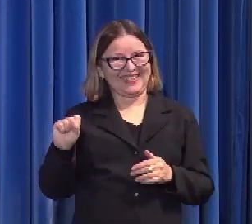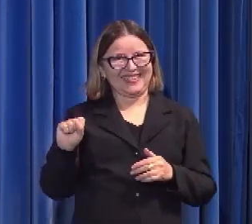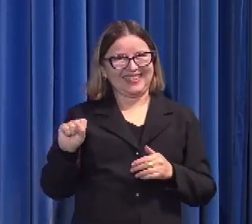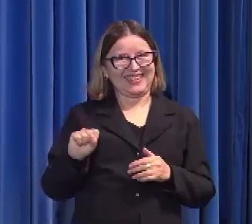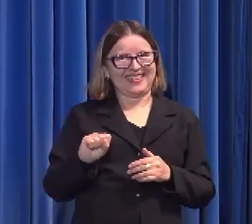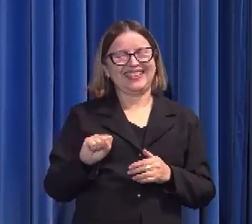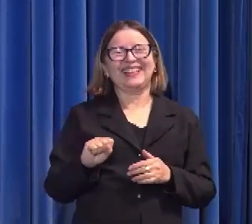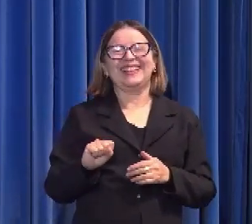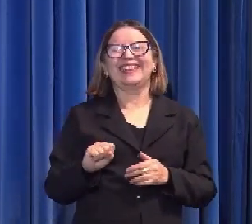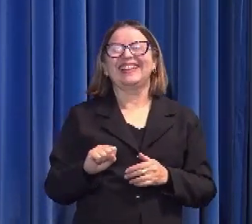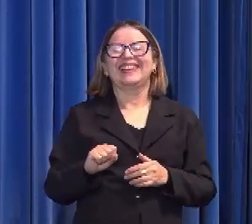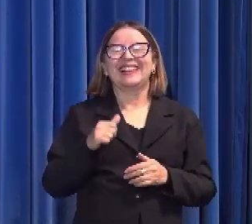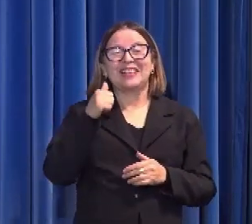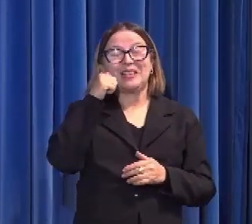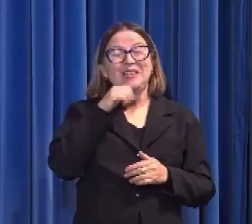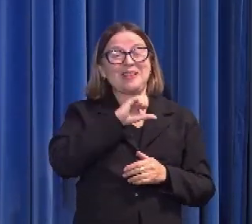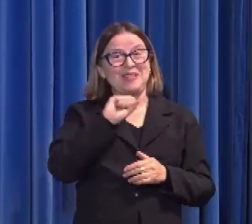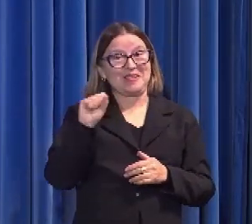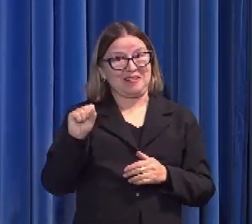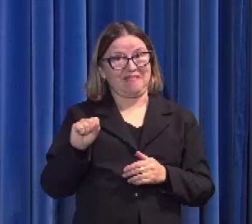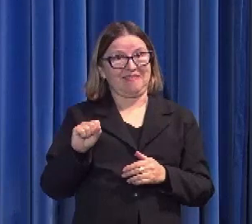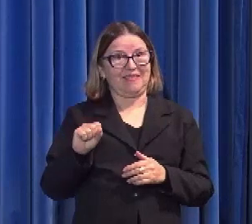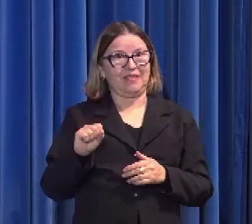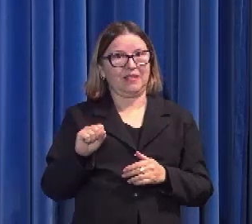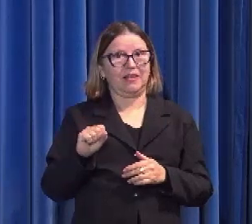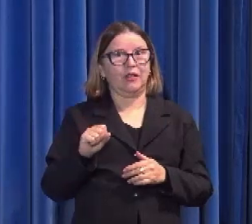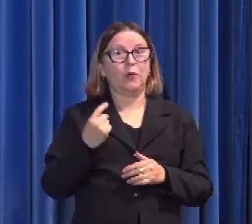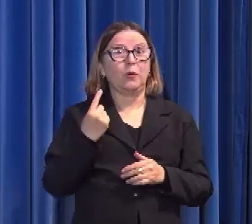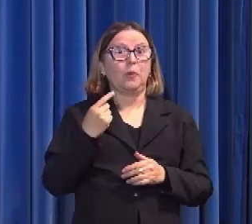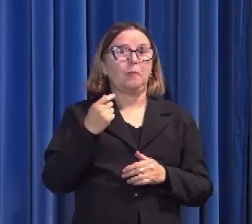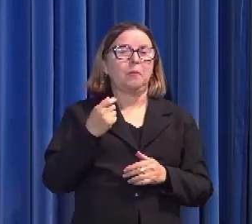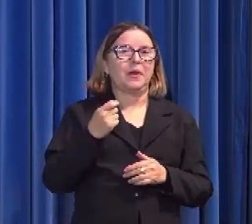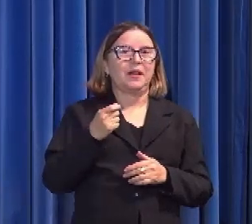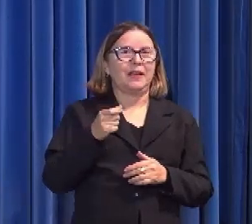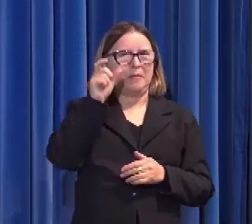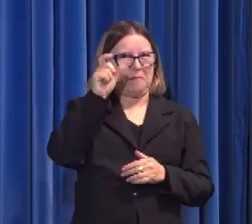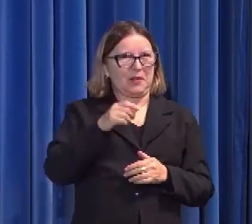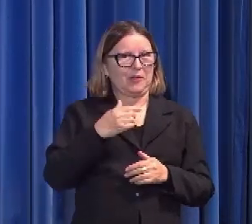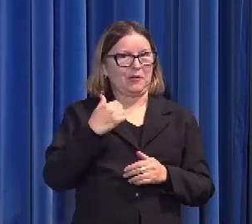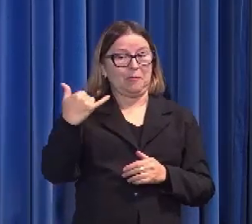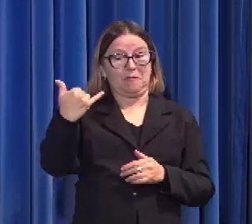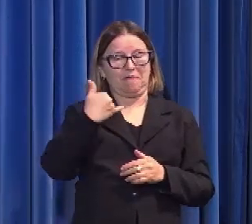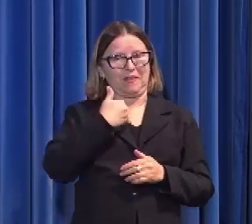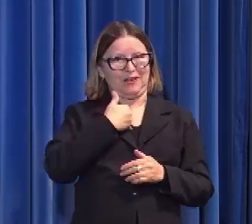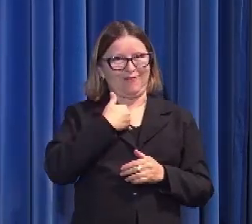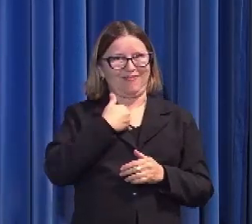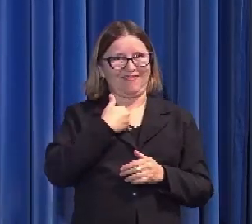e isso foi que disse uma vez uma pessoa quando estávamos estudando esse texto